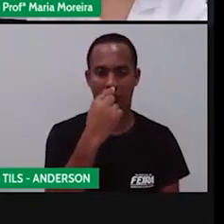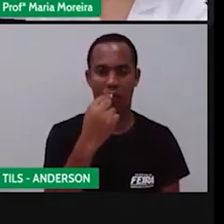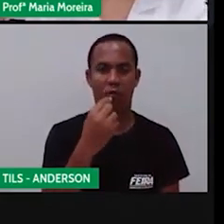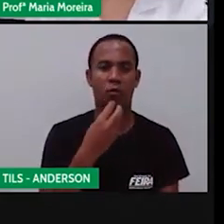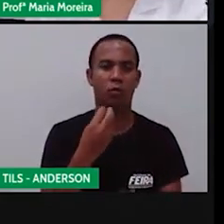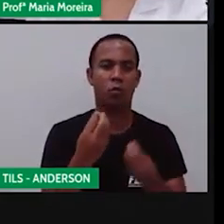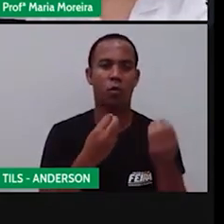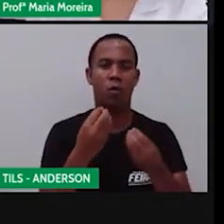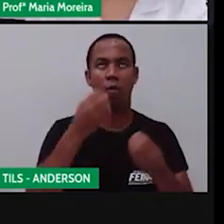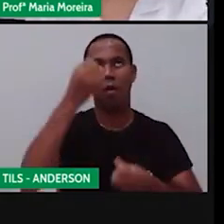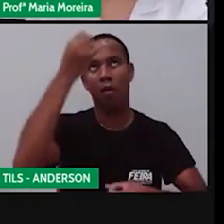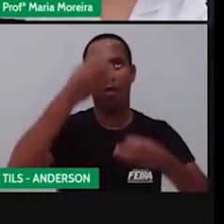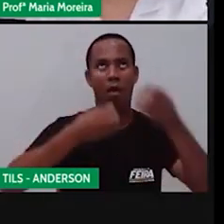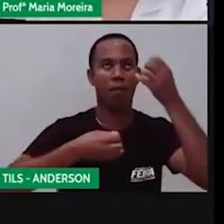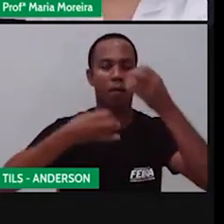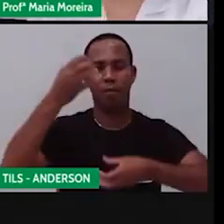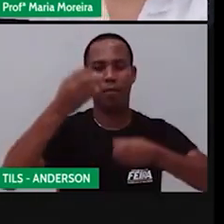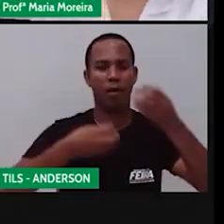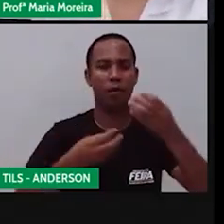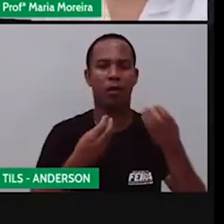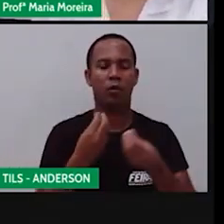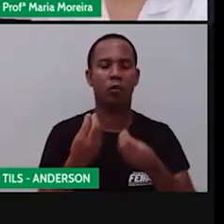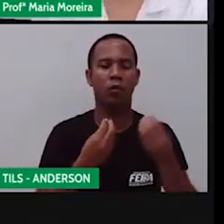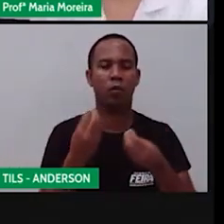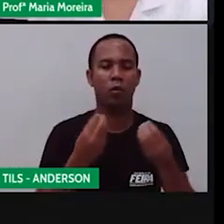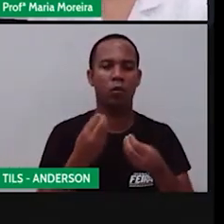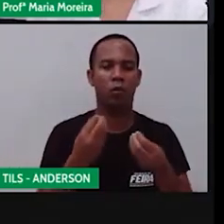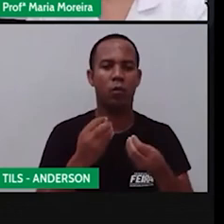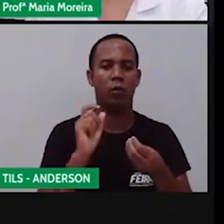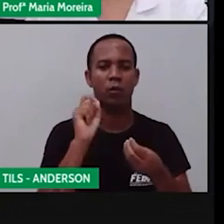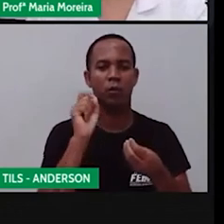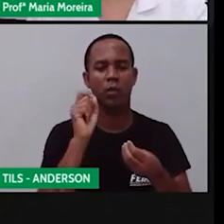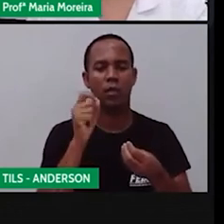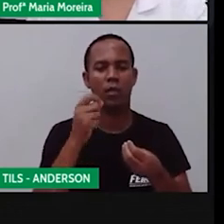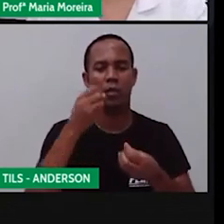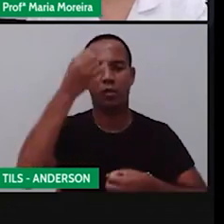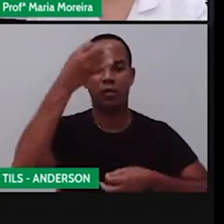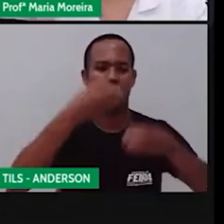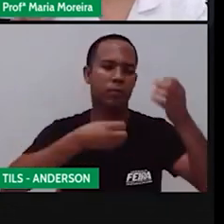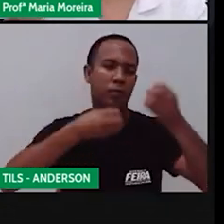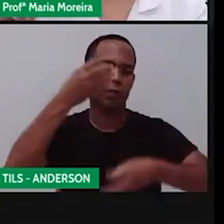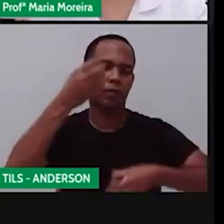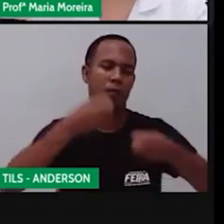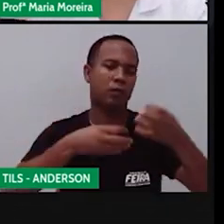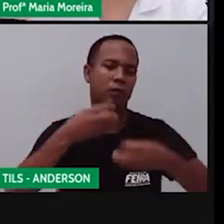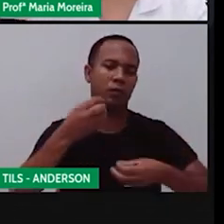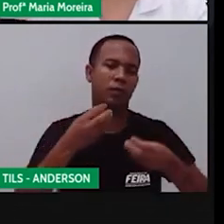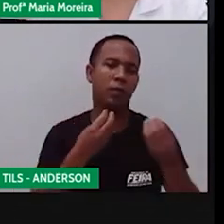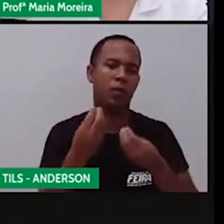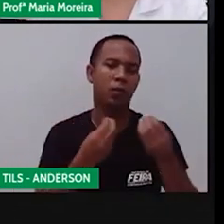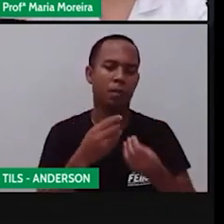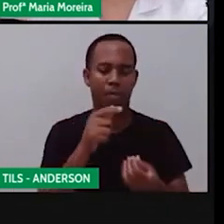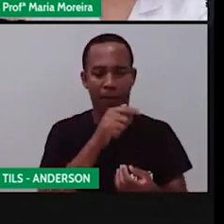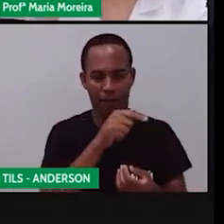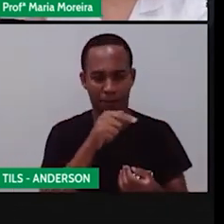E nessa aula de hoje vamos aprender um pouco mais sobre narração. E como é a nossa semana do brincar,